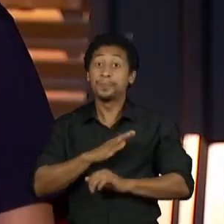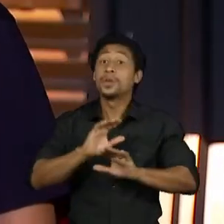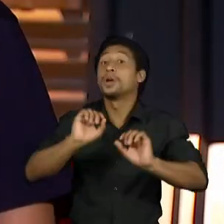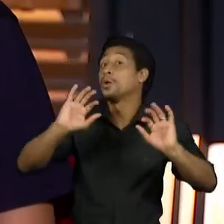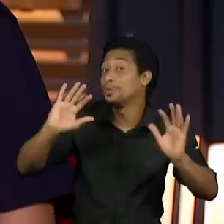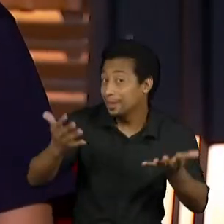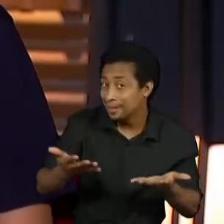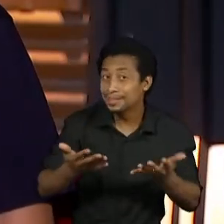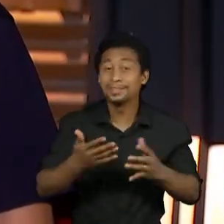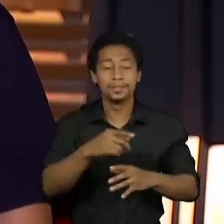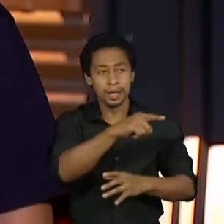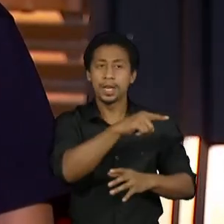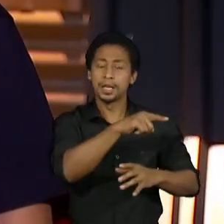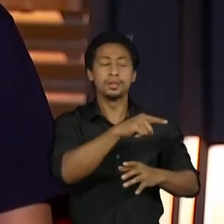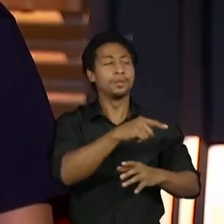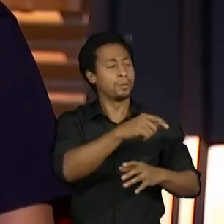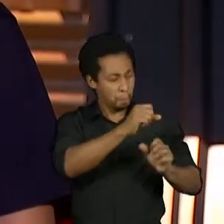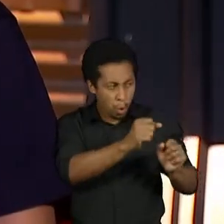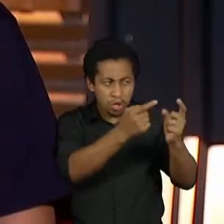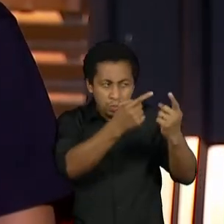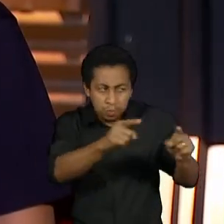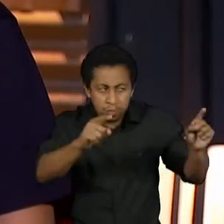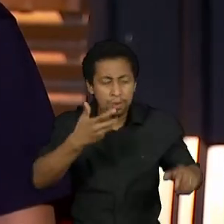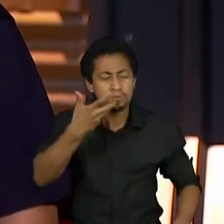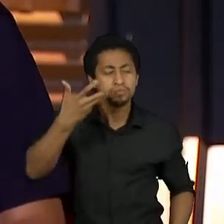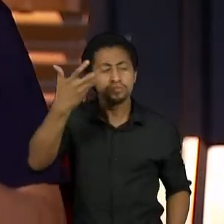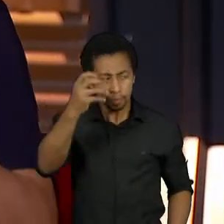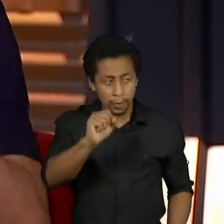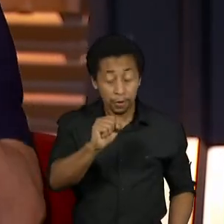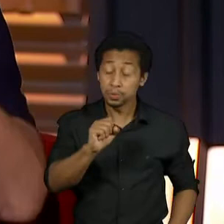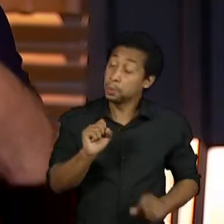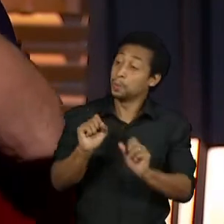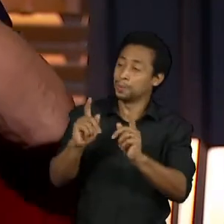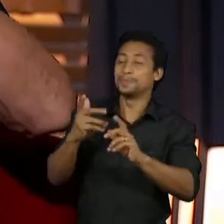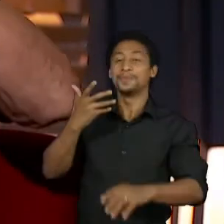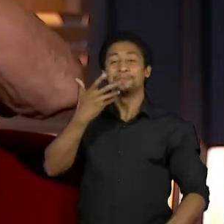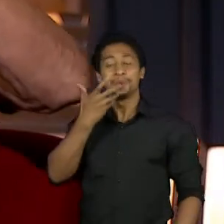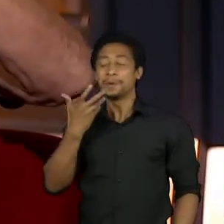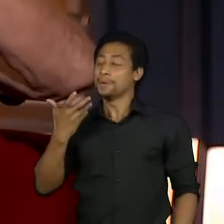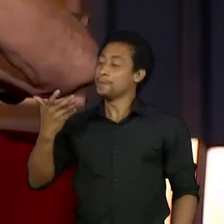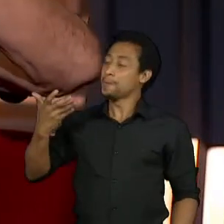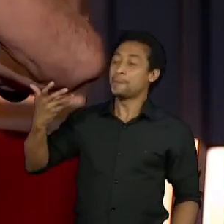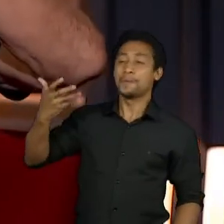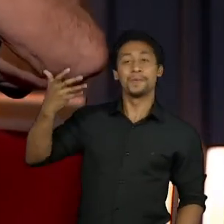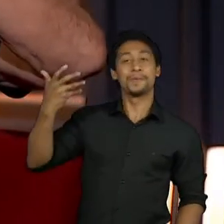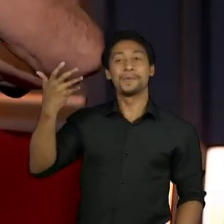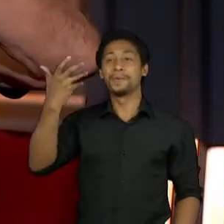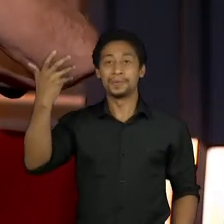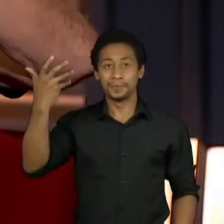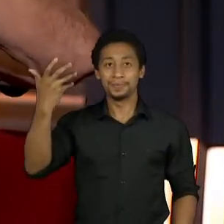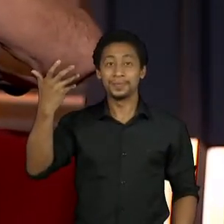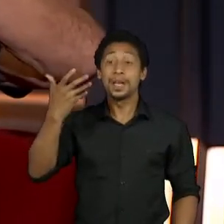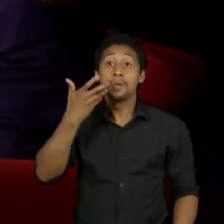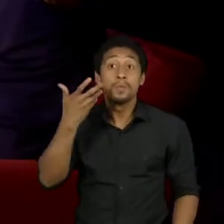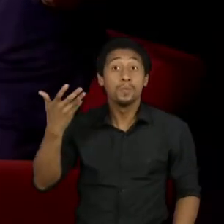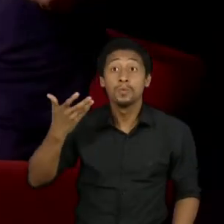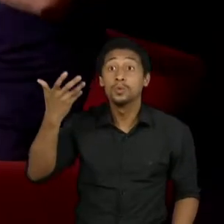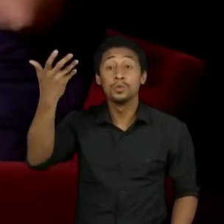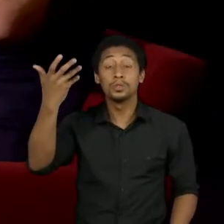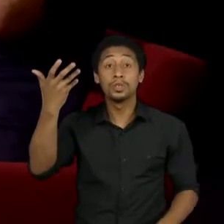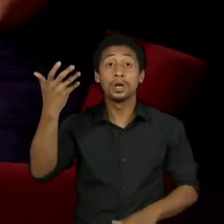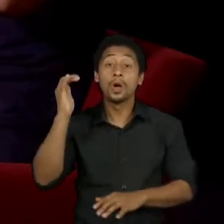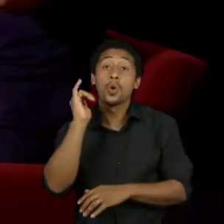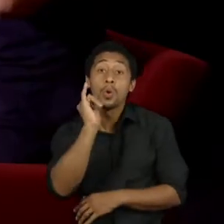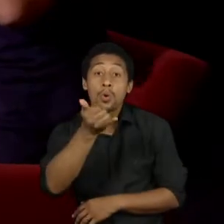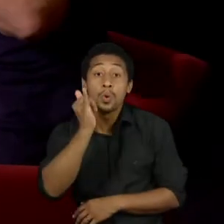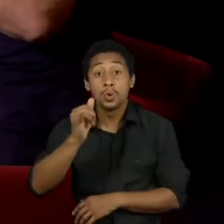canção da e ele canta a canção, e a canção é como se ela tivesse cifrando toda a